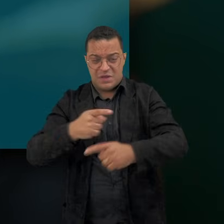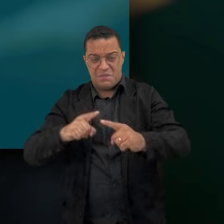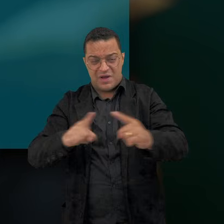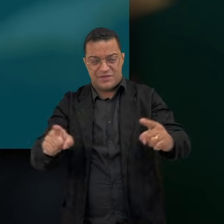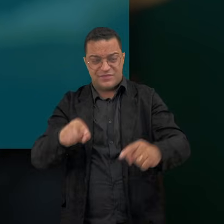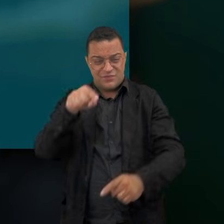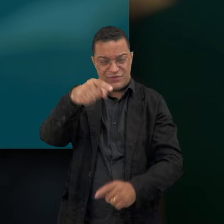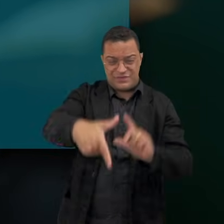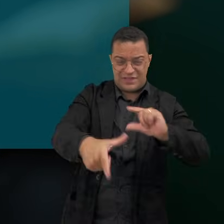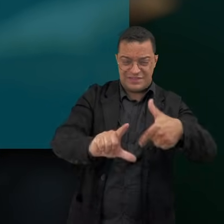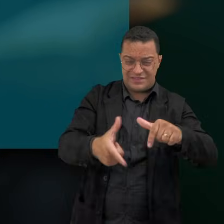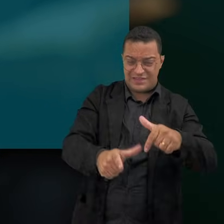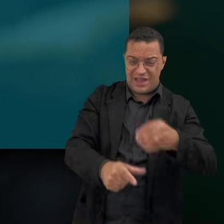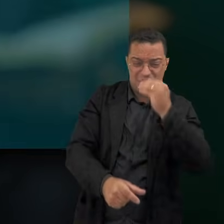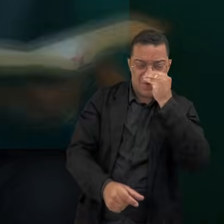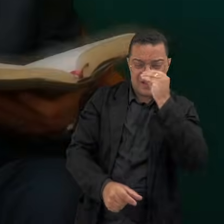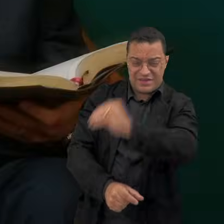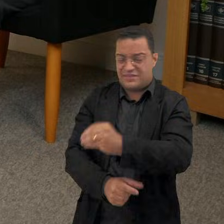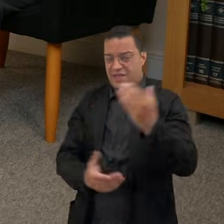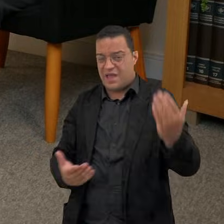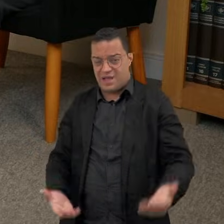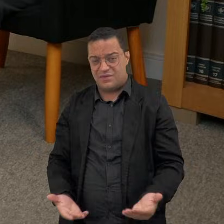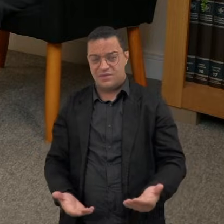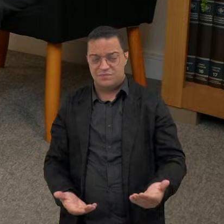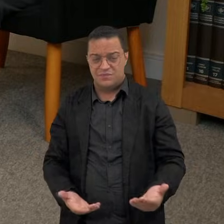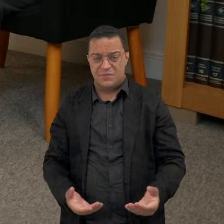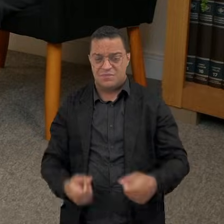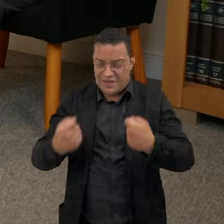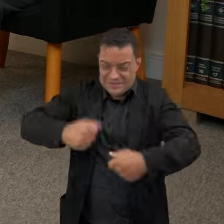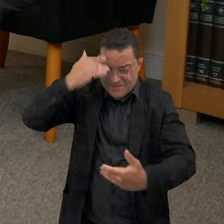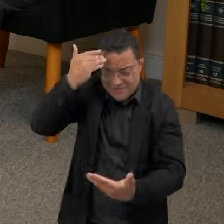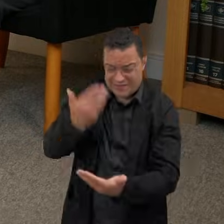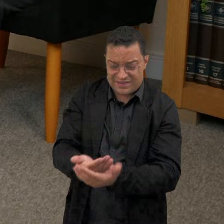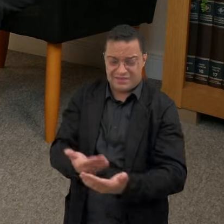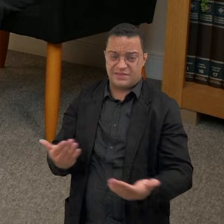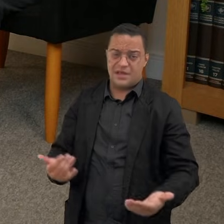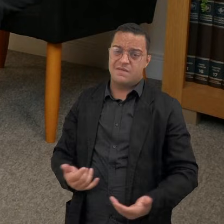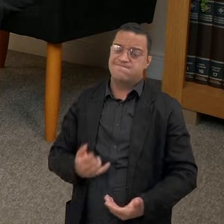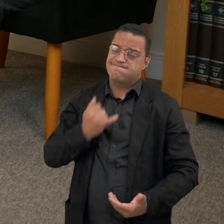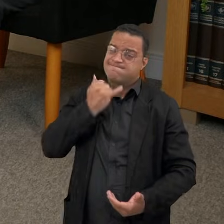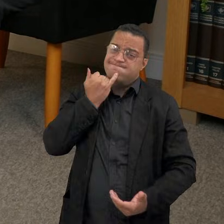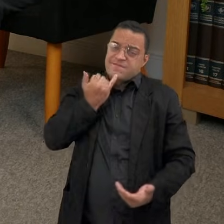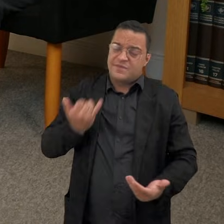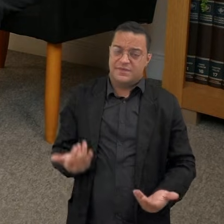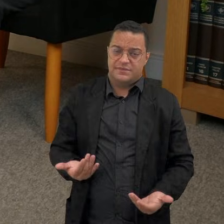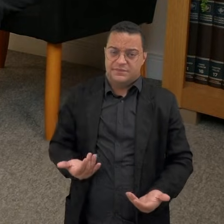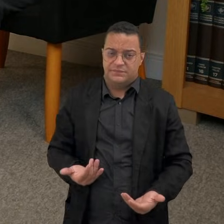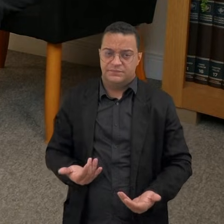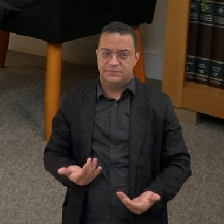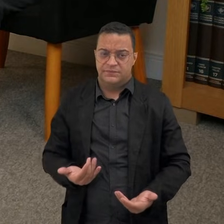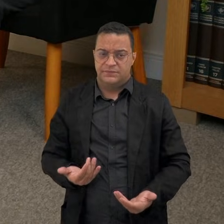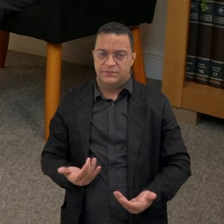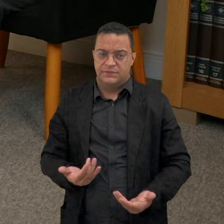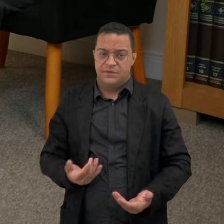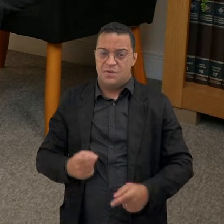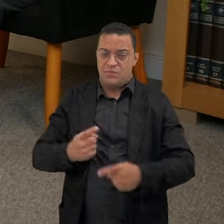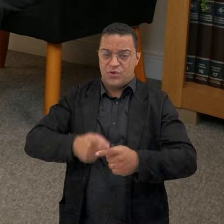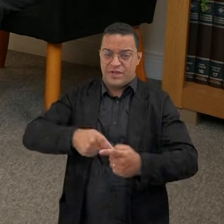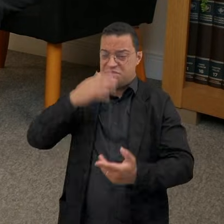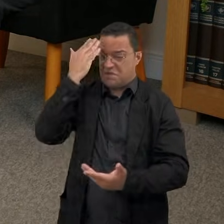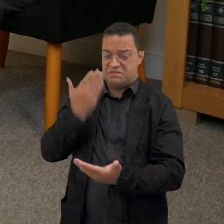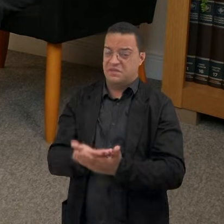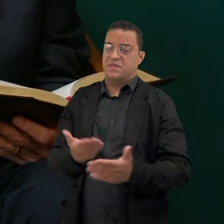Israel, mas para isso eles tinham que crer. E isso não aconteceu para muitos, né? Uma minoria creu. E aqui o Senhor faz